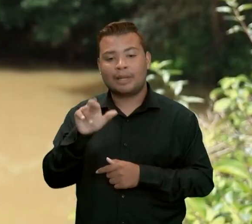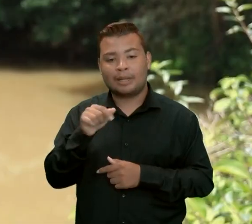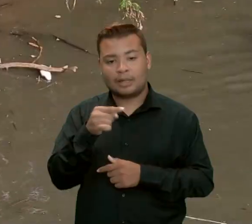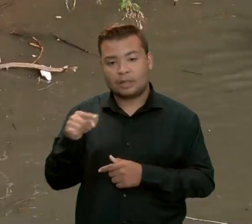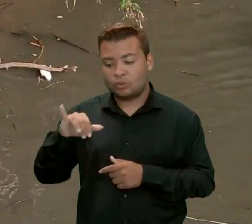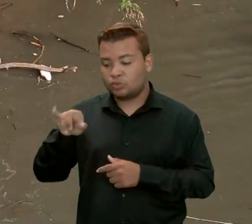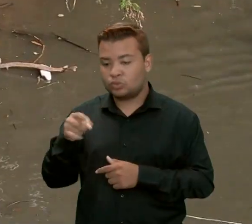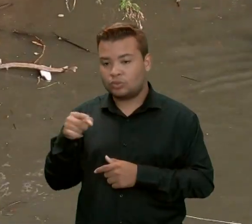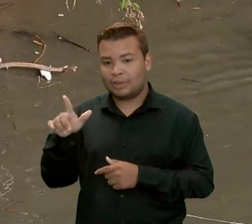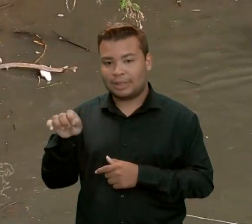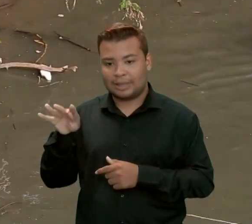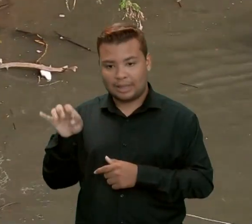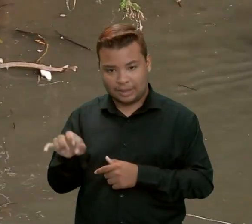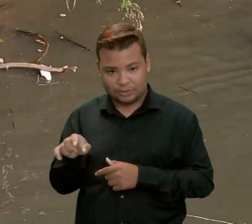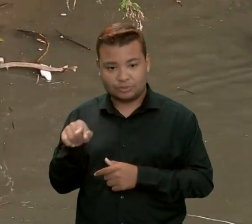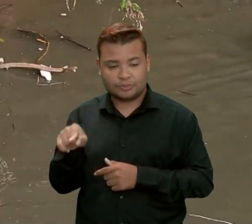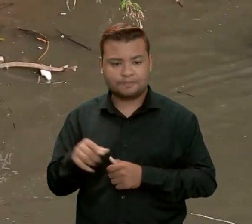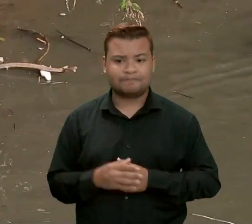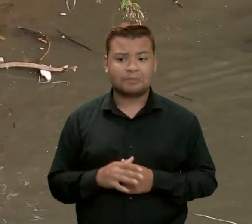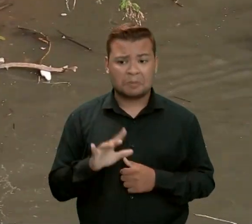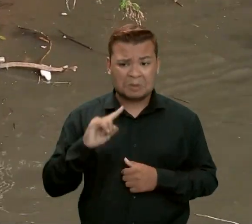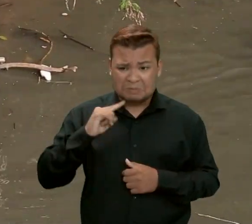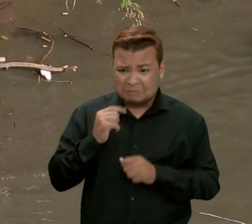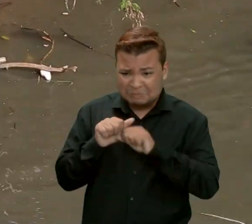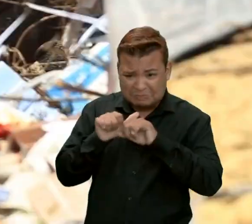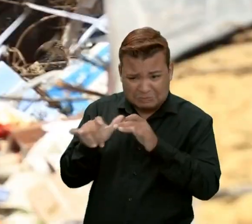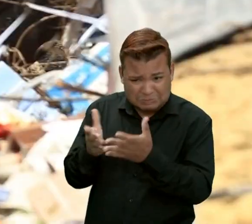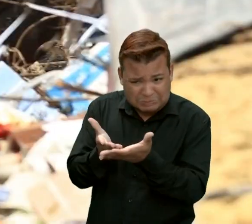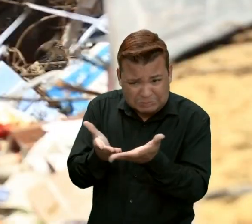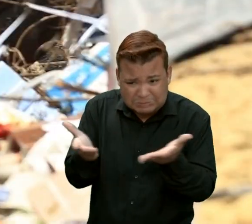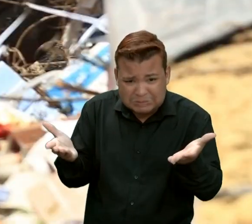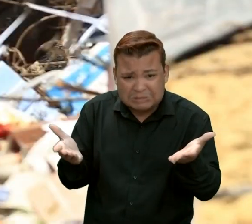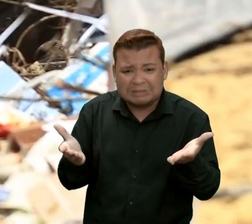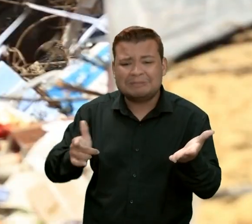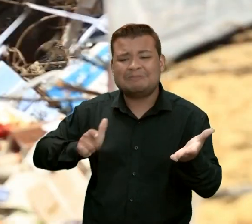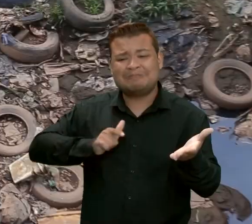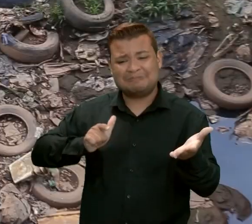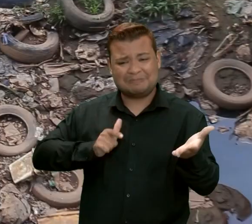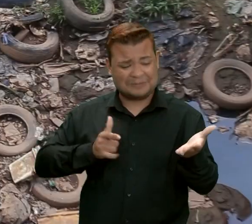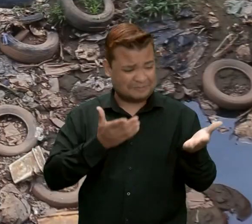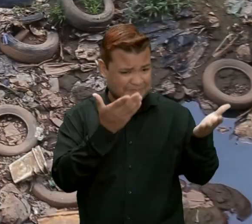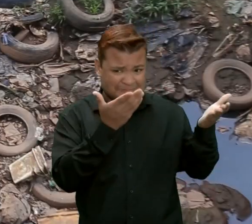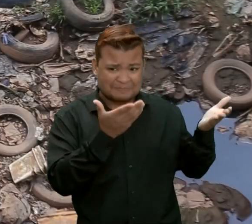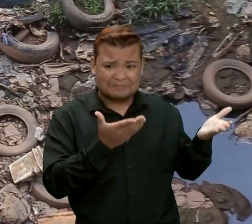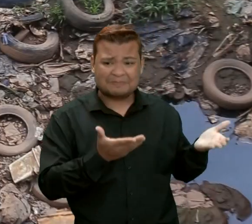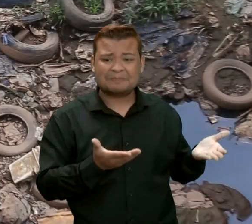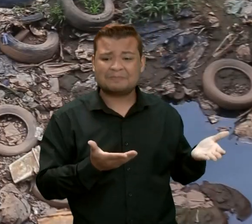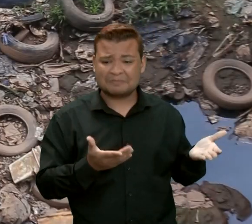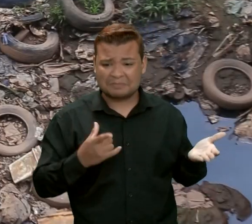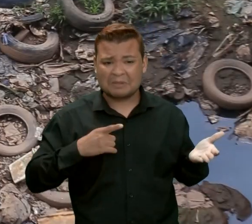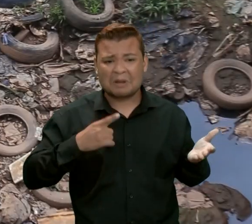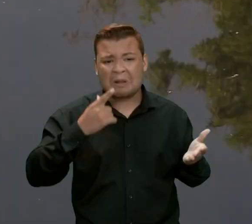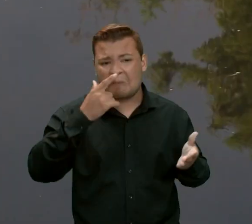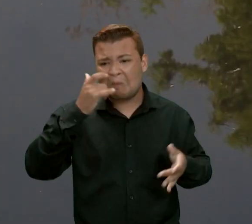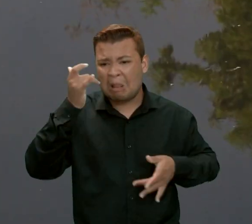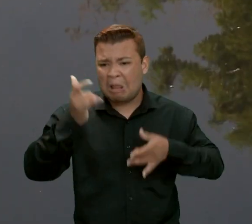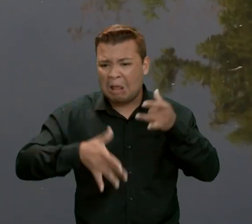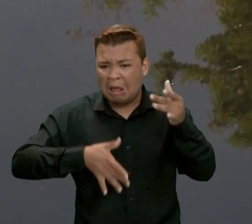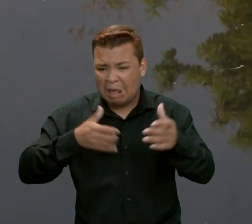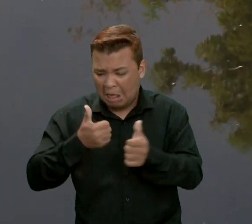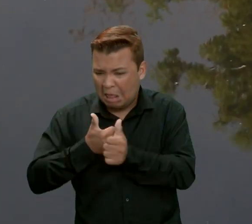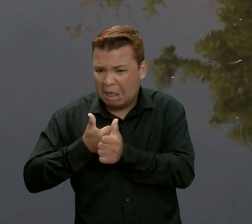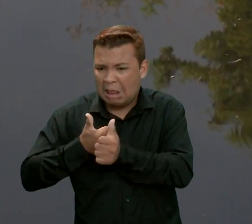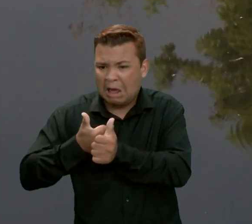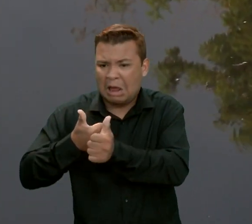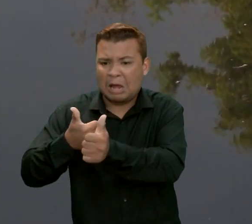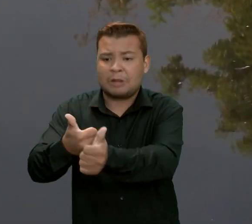de água, né? Mas a poluição tomou conta do rio e deixou ele assim, com lixo nas margens, além de